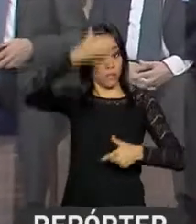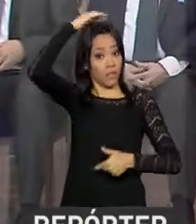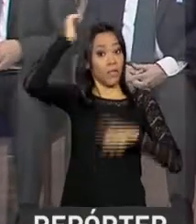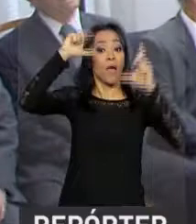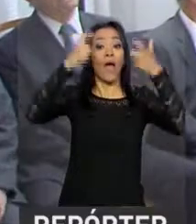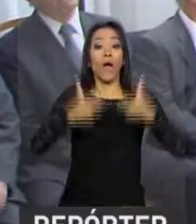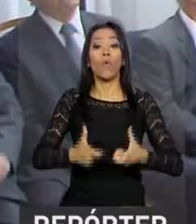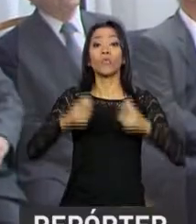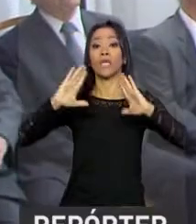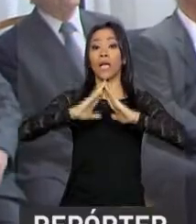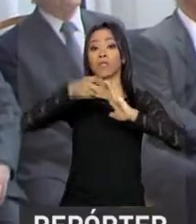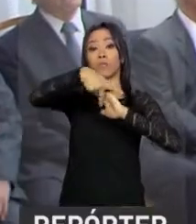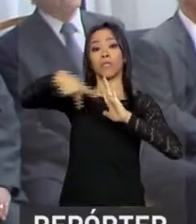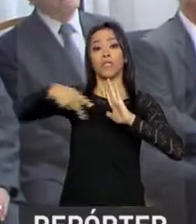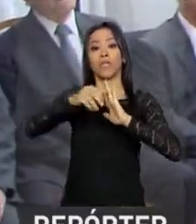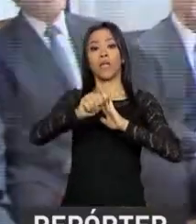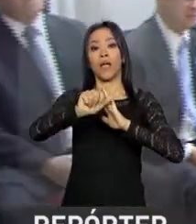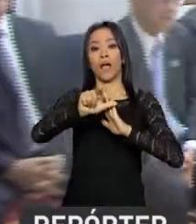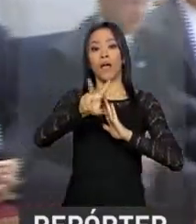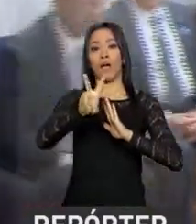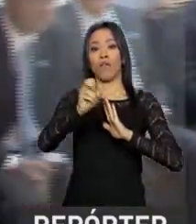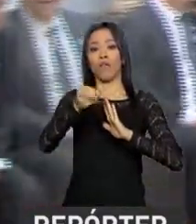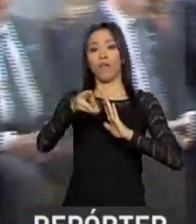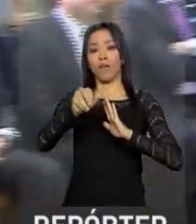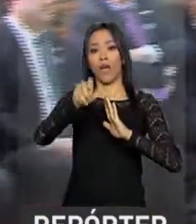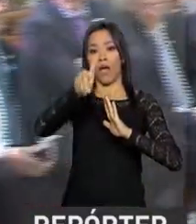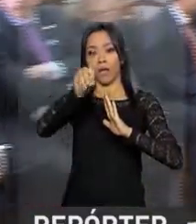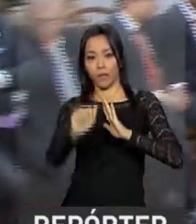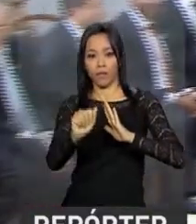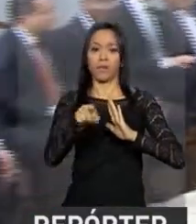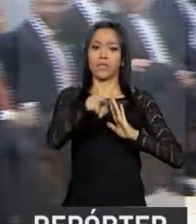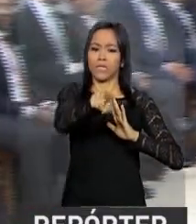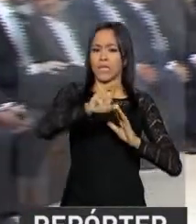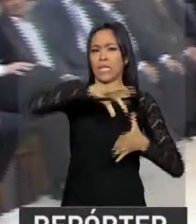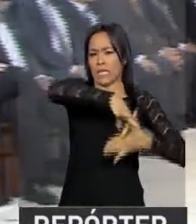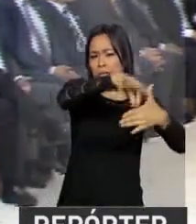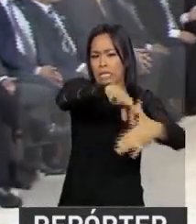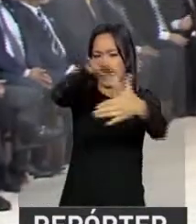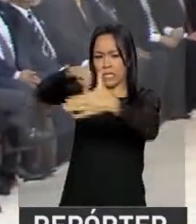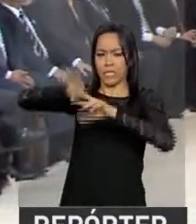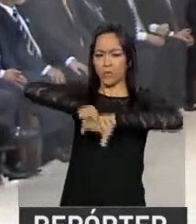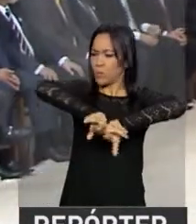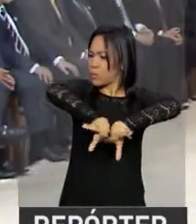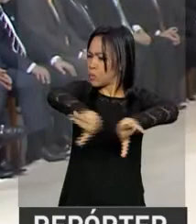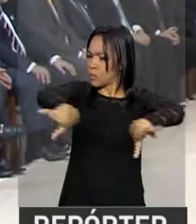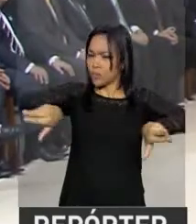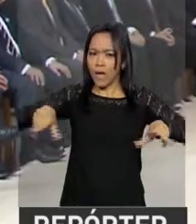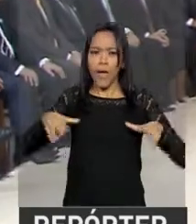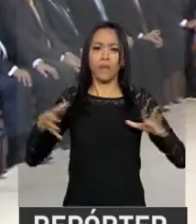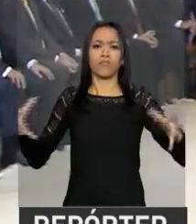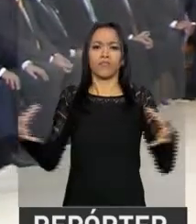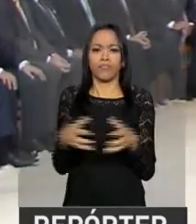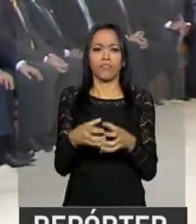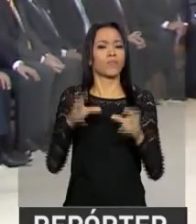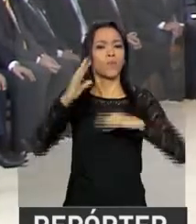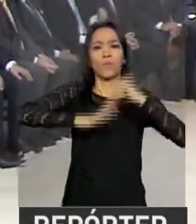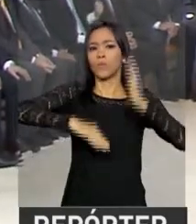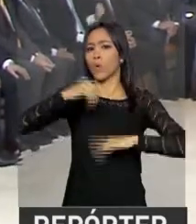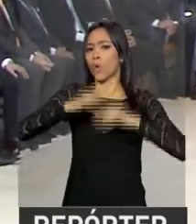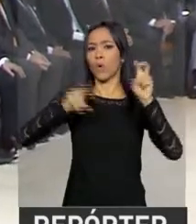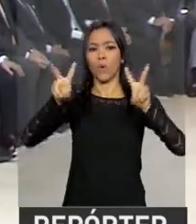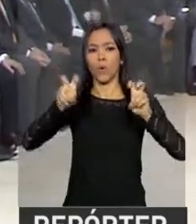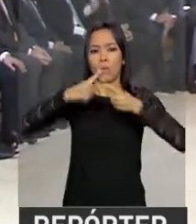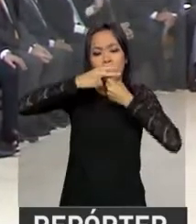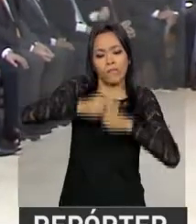alvorada ministros líderes os presidentes da câmara e do senado toda a base do governo discutiu ajuste fiscal proposto